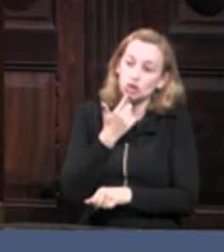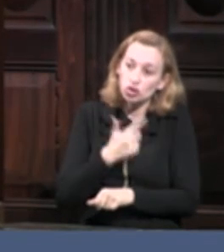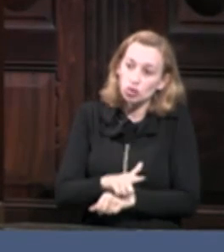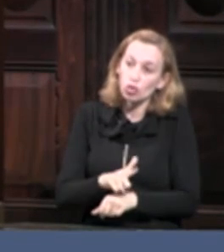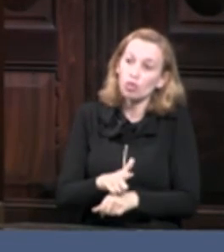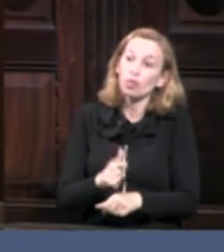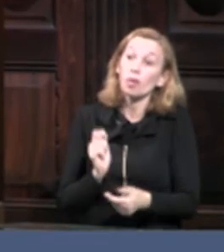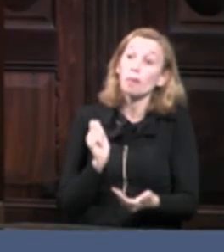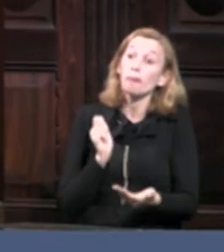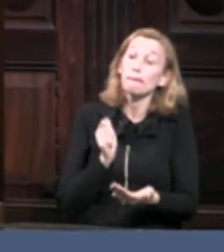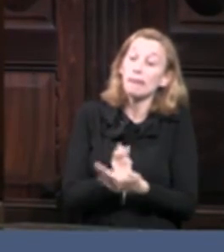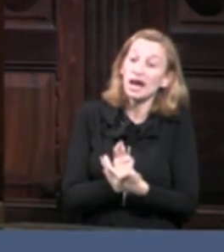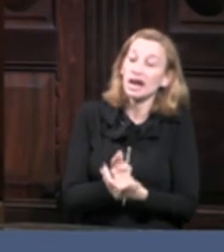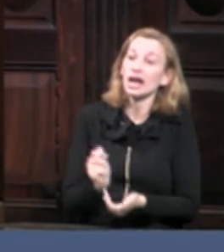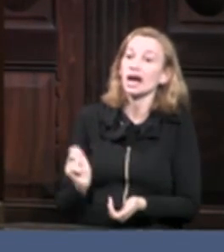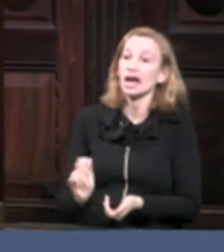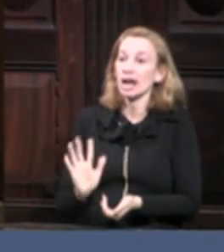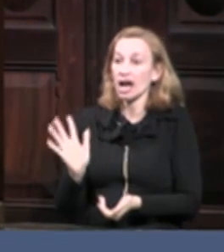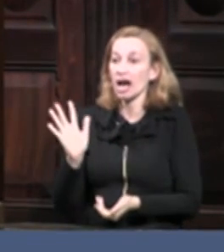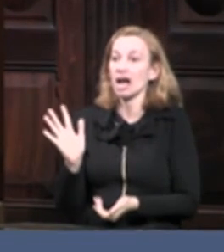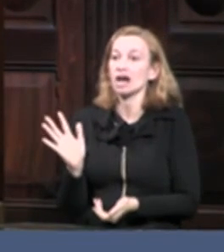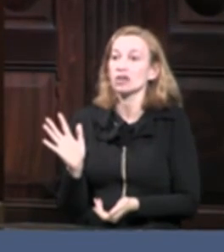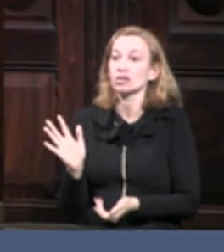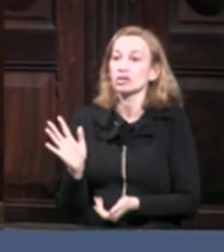um processo de licitação, de